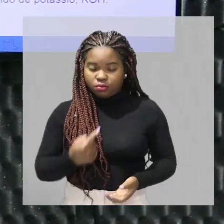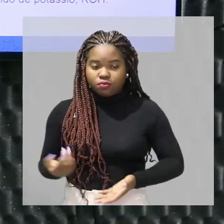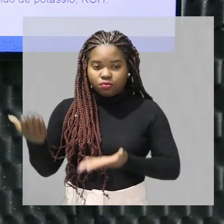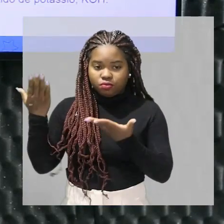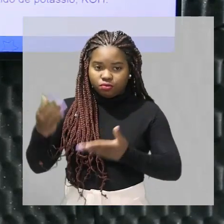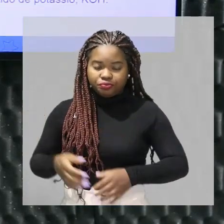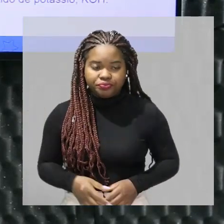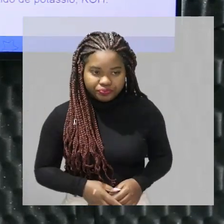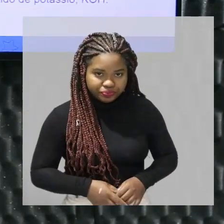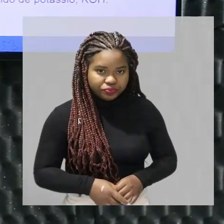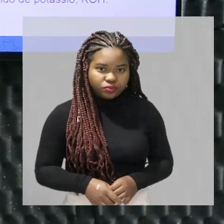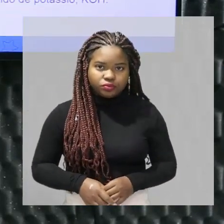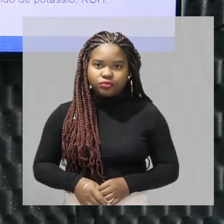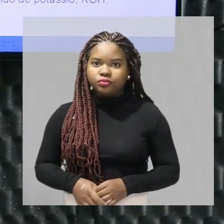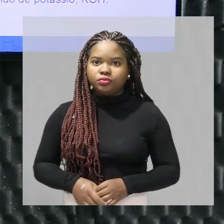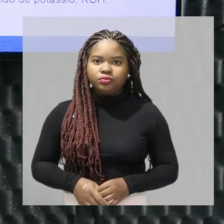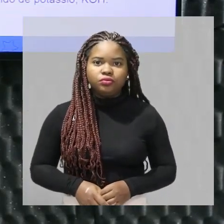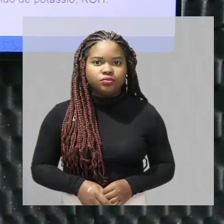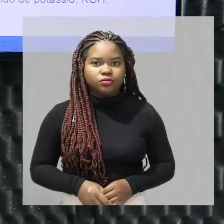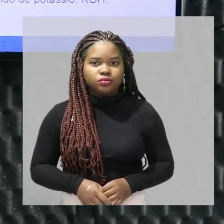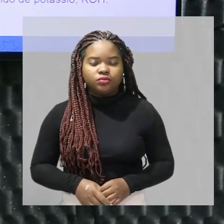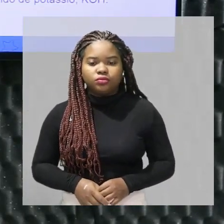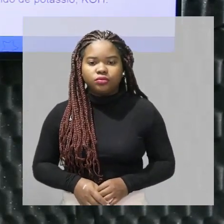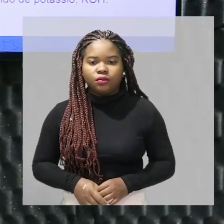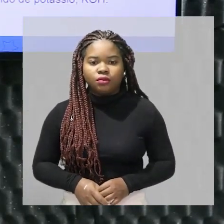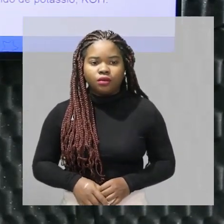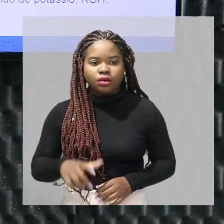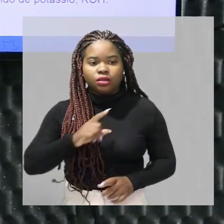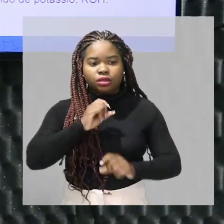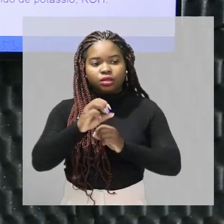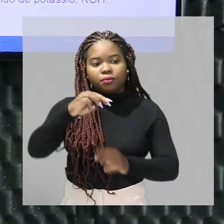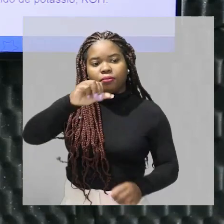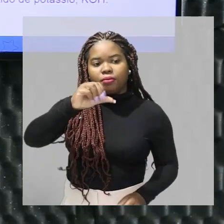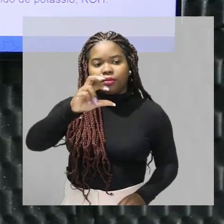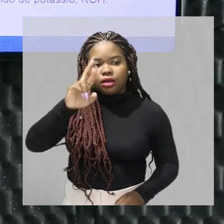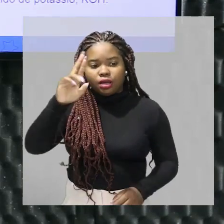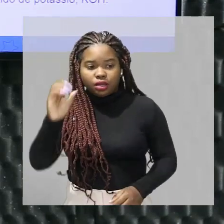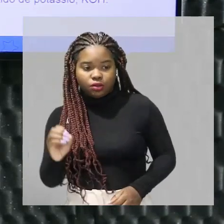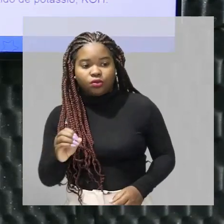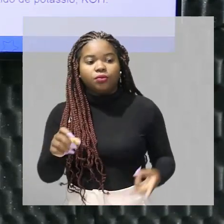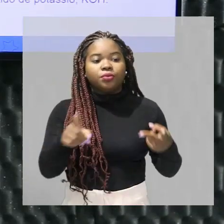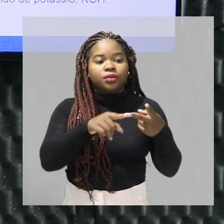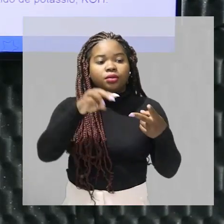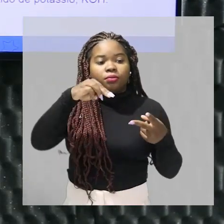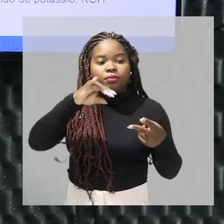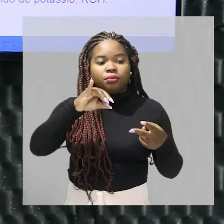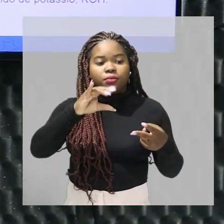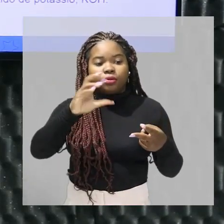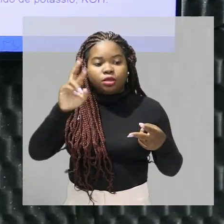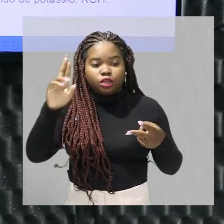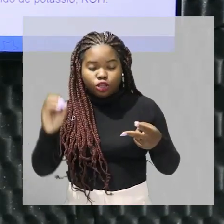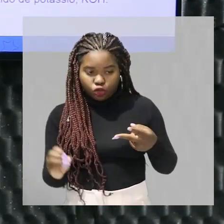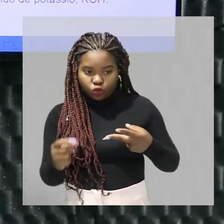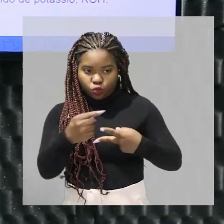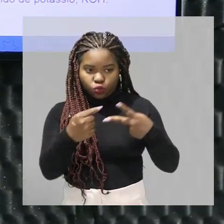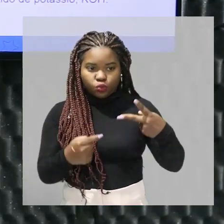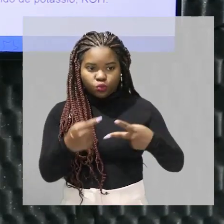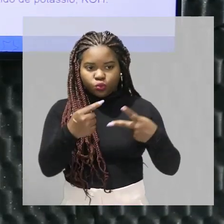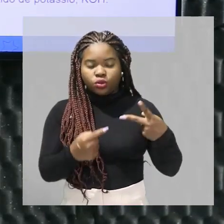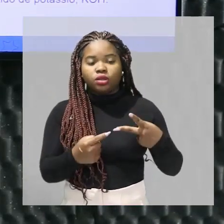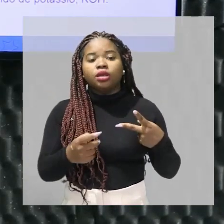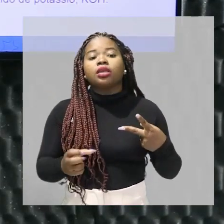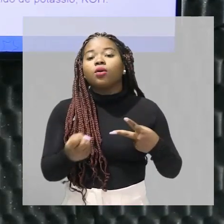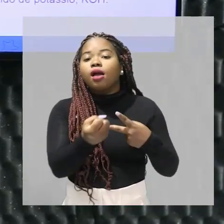certo? Os macronutrientes, os micronutrientes, a diferença entre macro e micro é apenas